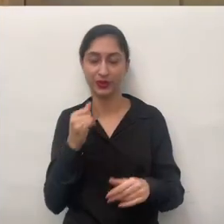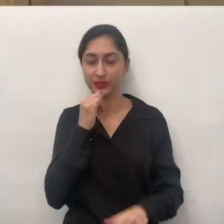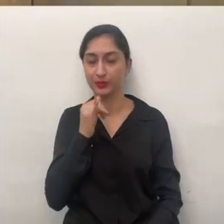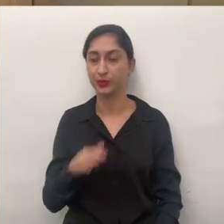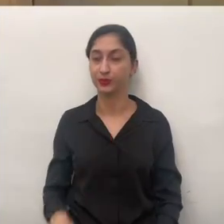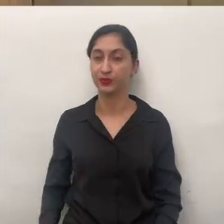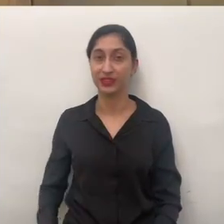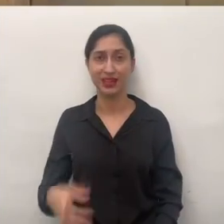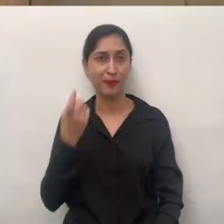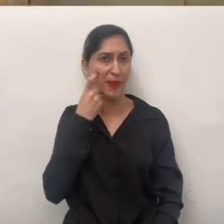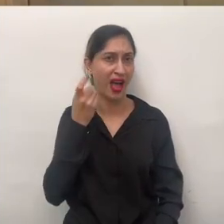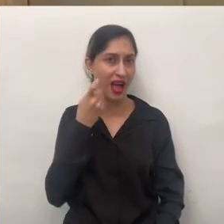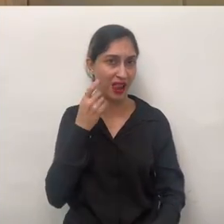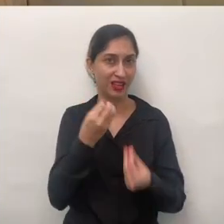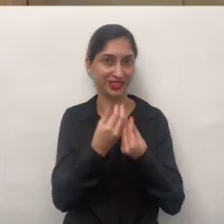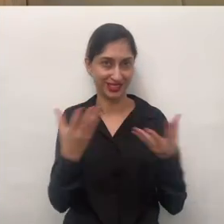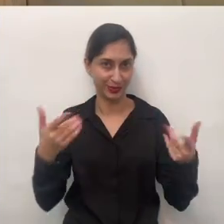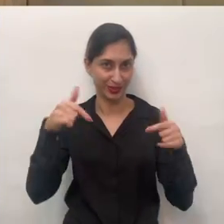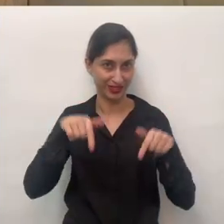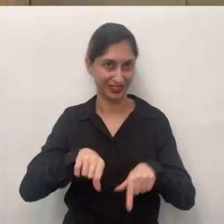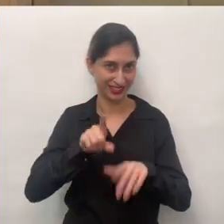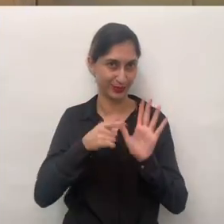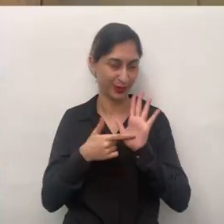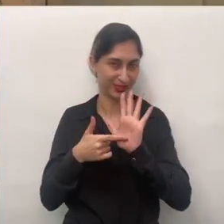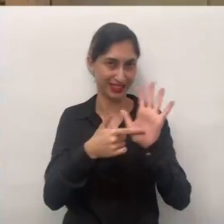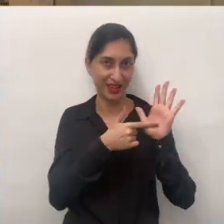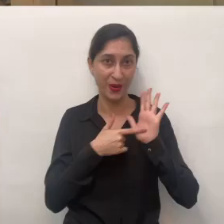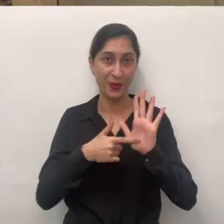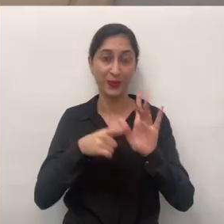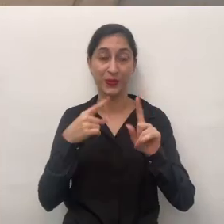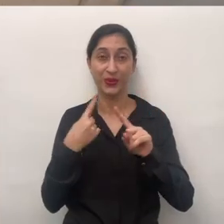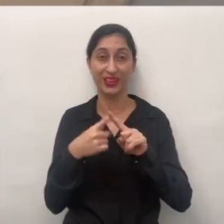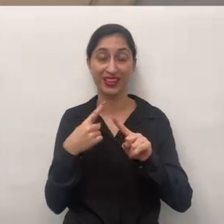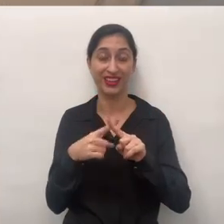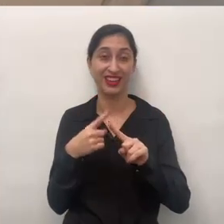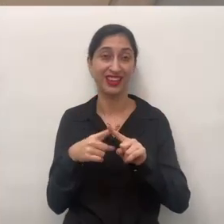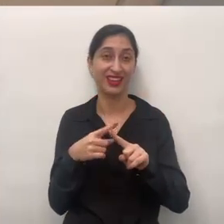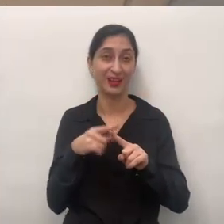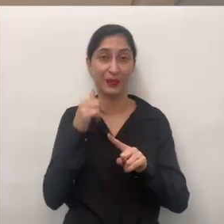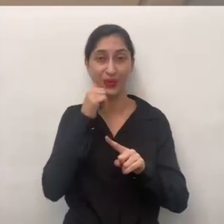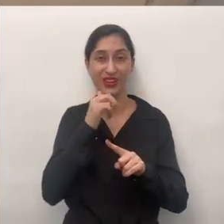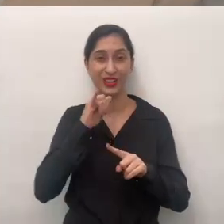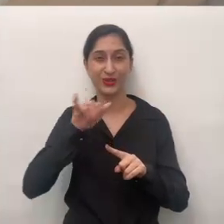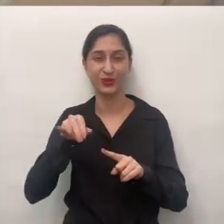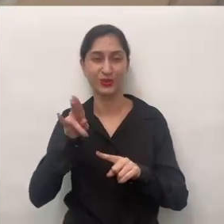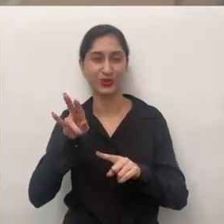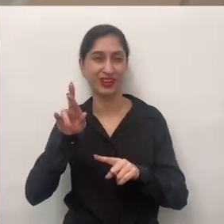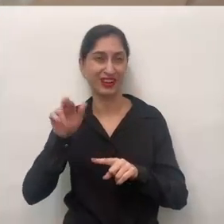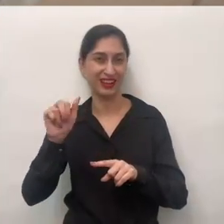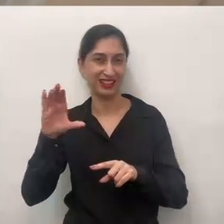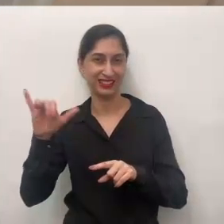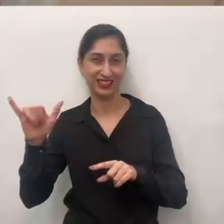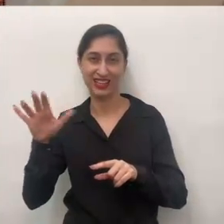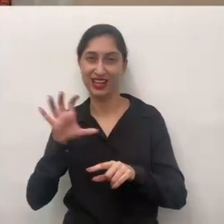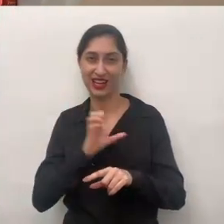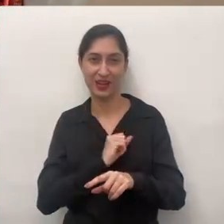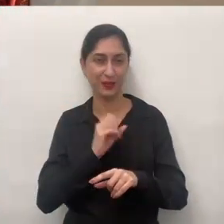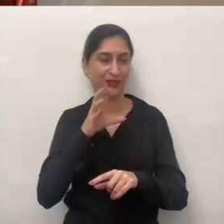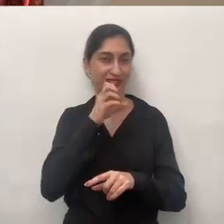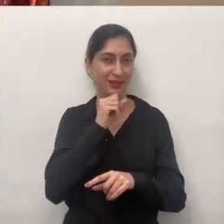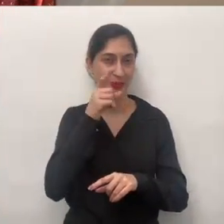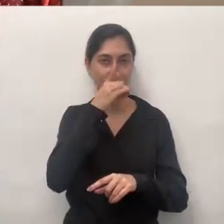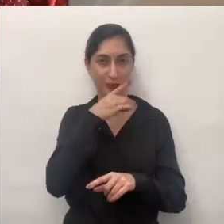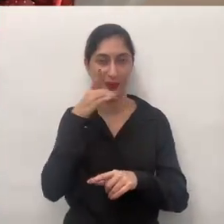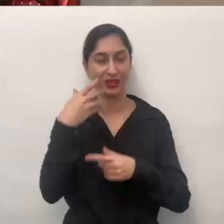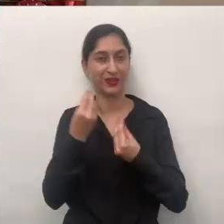as balas Erlã que são distribuídas durante a exposição, assim, uma ação que a Juracy fazia, né,